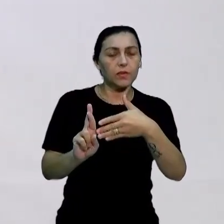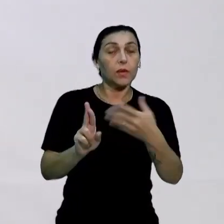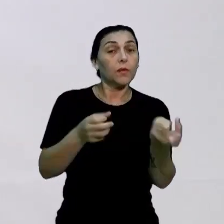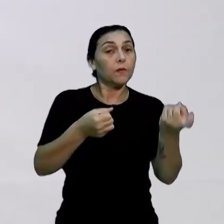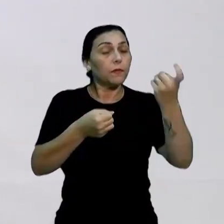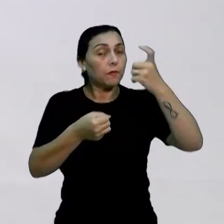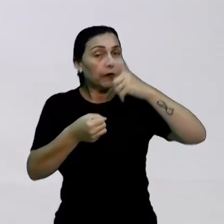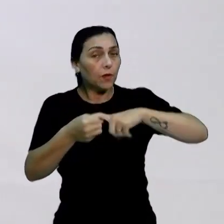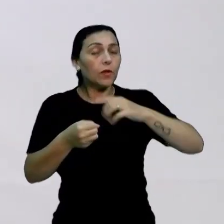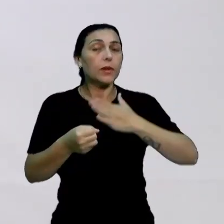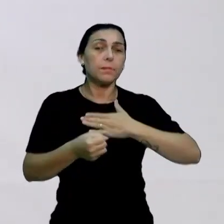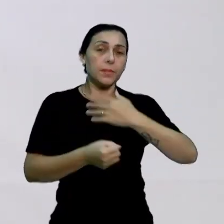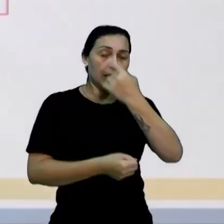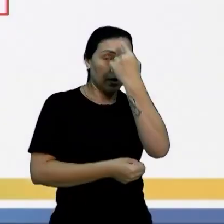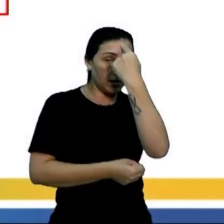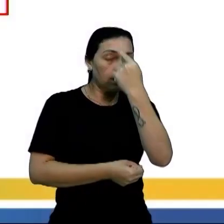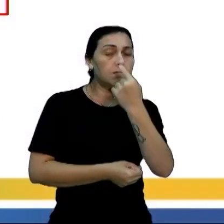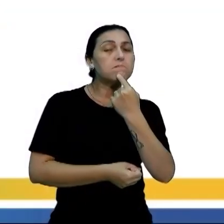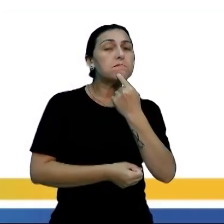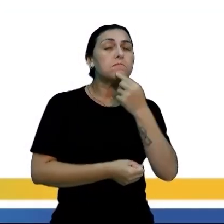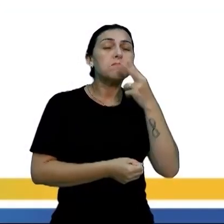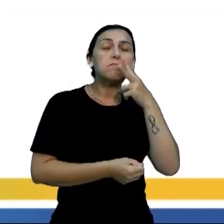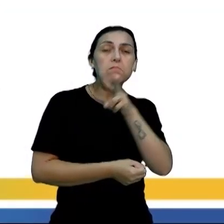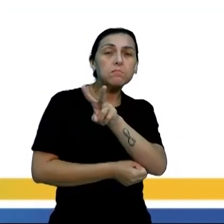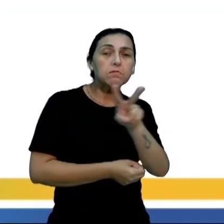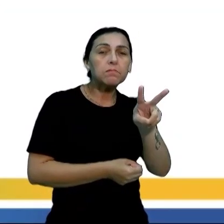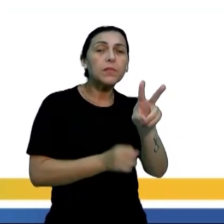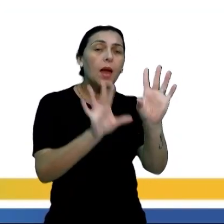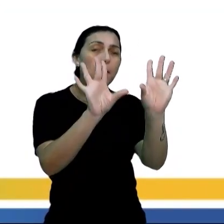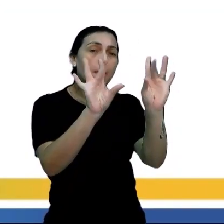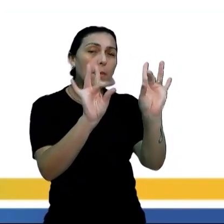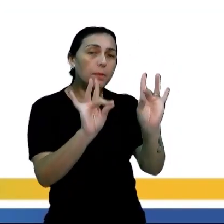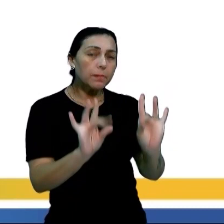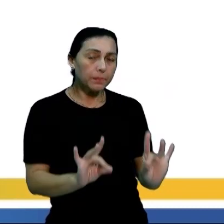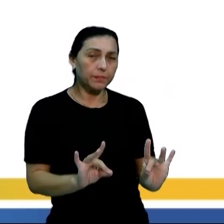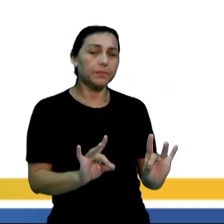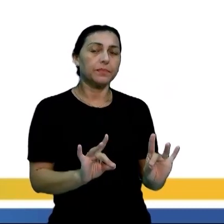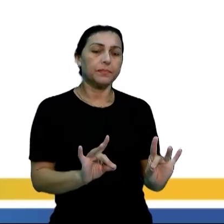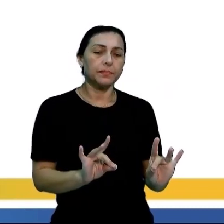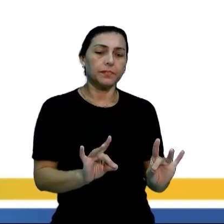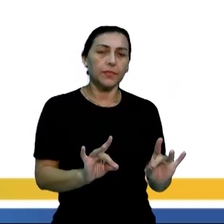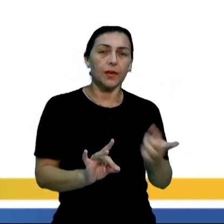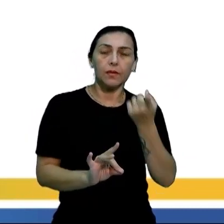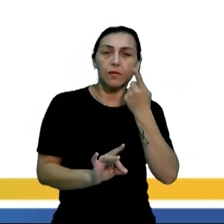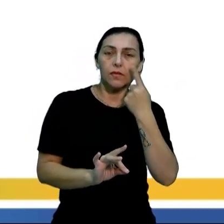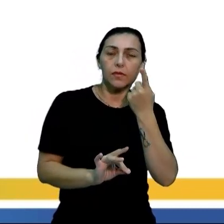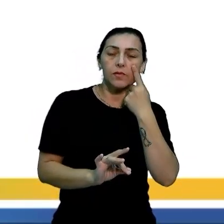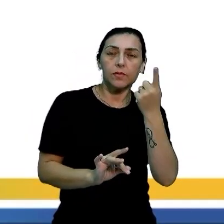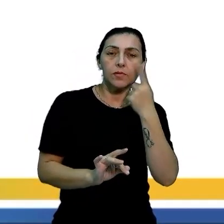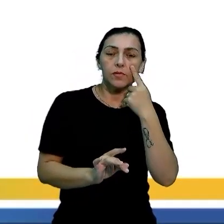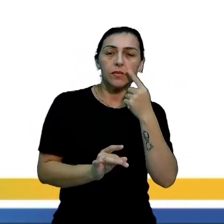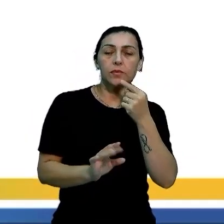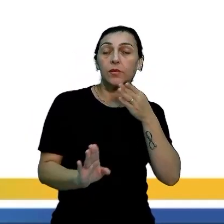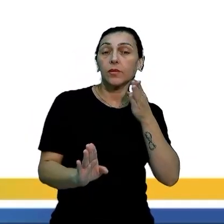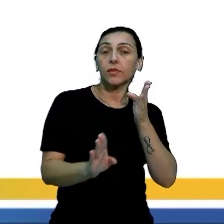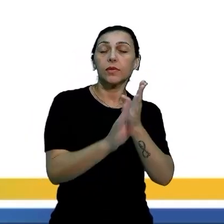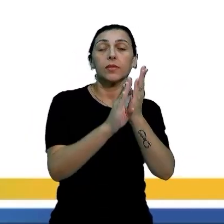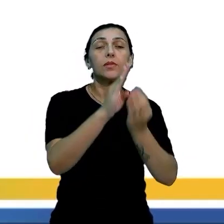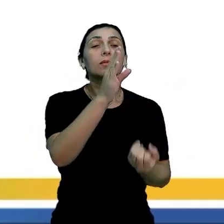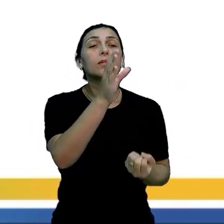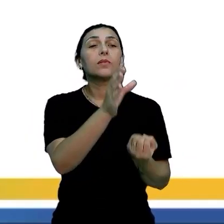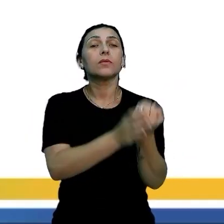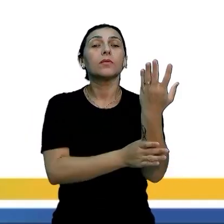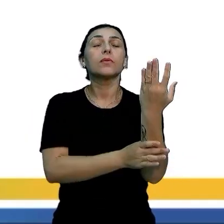volto lá na minha imagem e eu observo a descrição dela, observa aí, eu tenho o descobrimento do